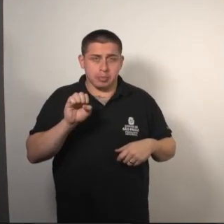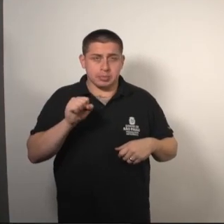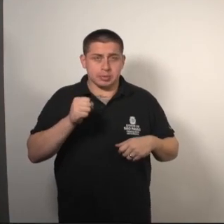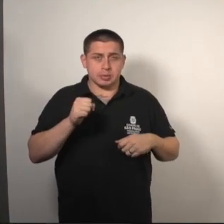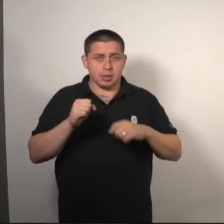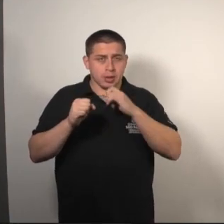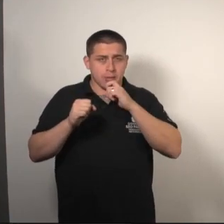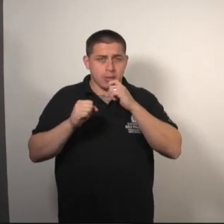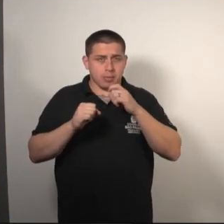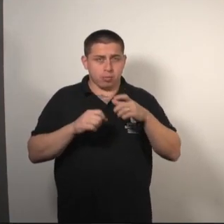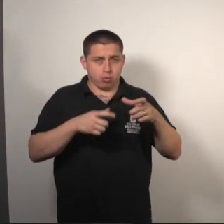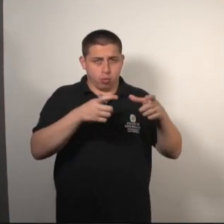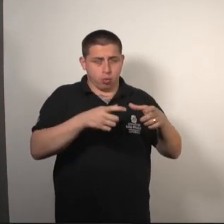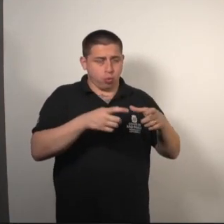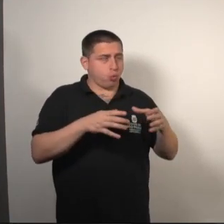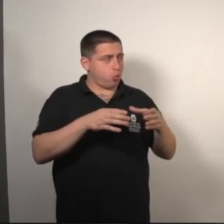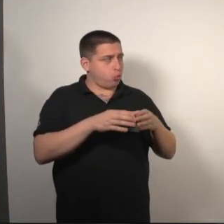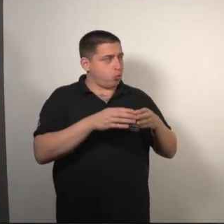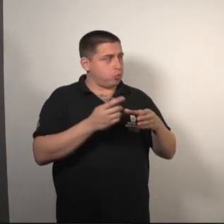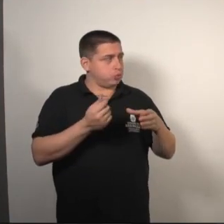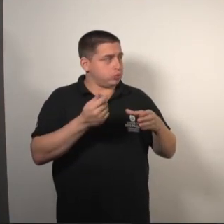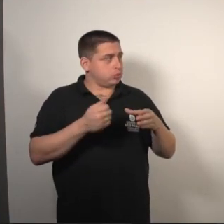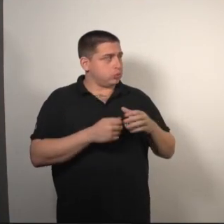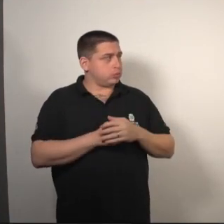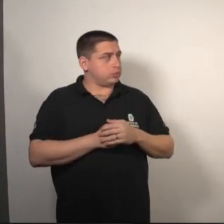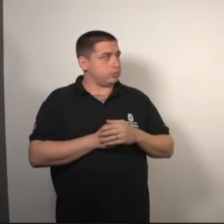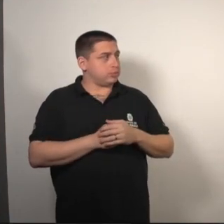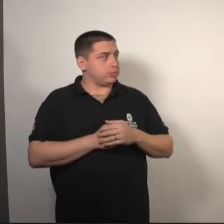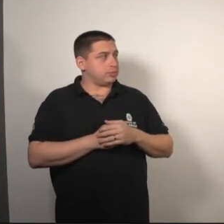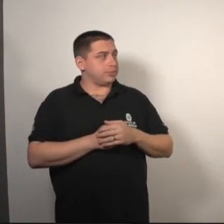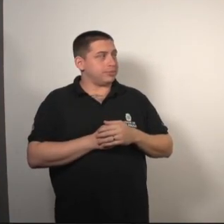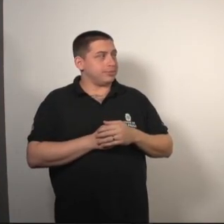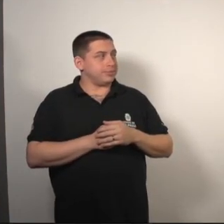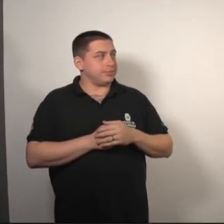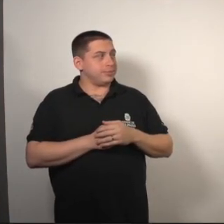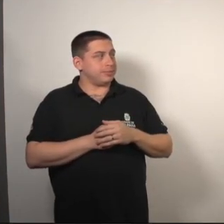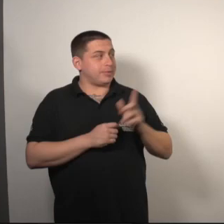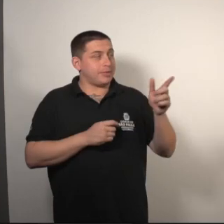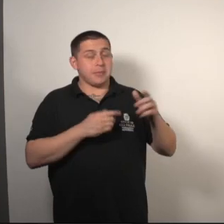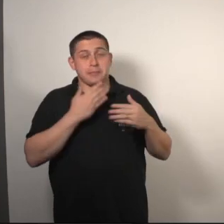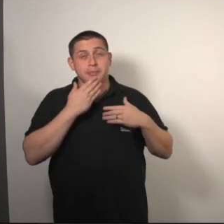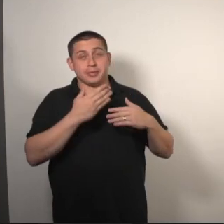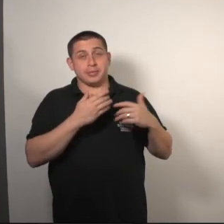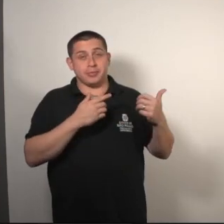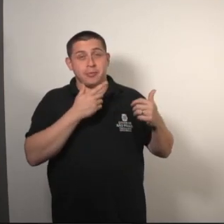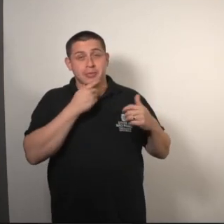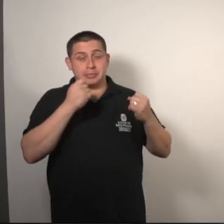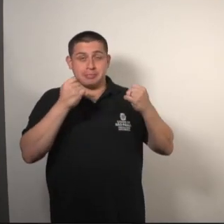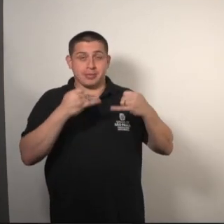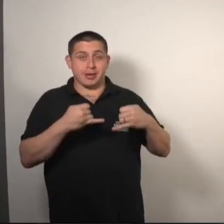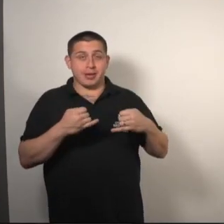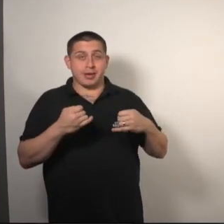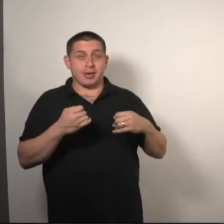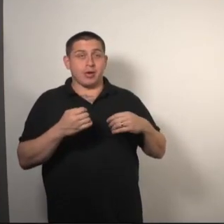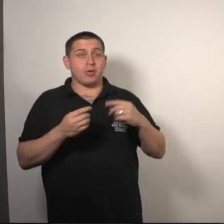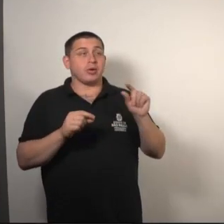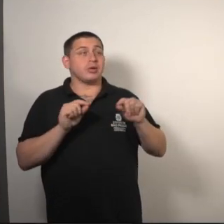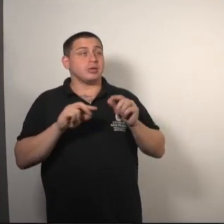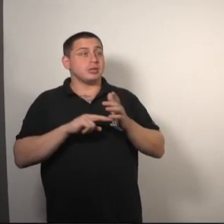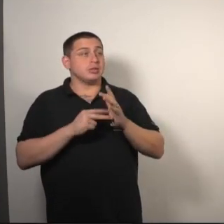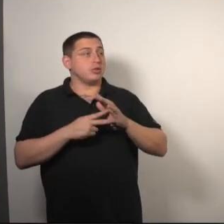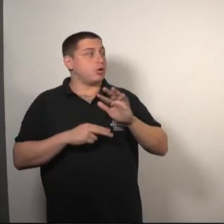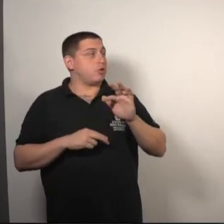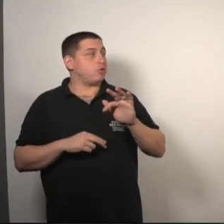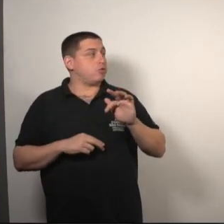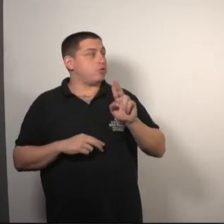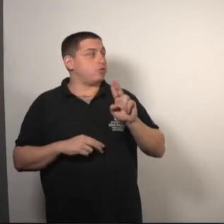vias da cidade. Obrigada. Beatriz, por uma coincidência, eu fui ali com o Clodoaldo, vou pedir para você falar de onde vem o recurso, explicar o Fundurb, o que é o Fundurb, que uma